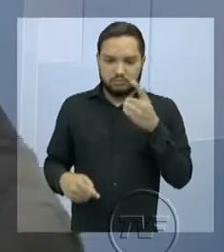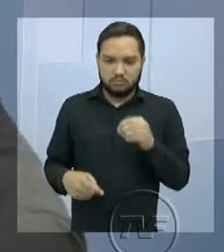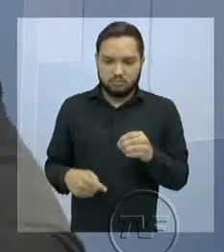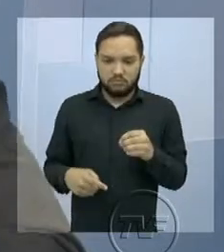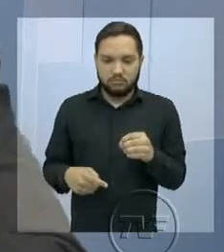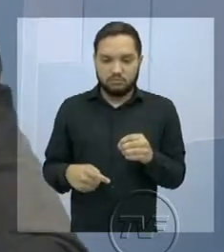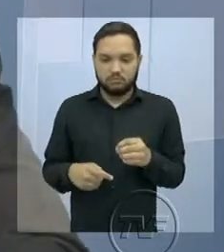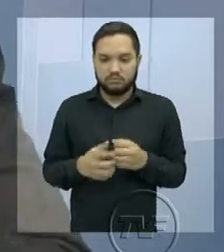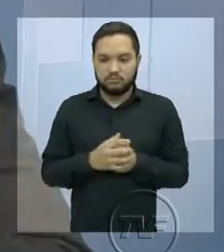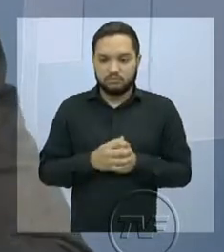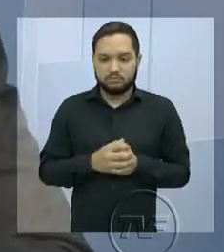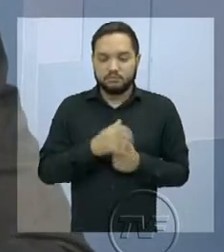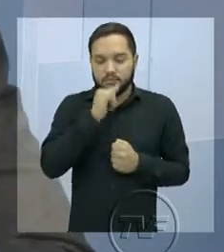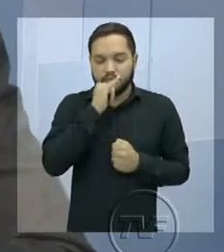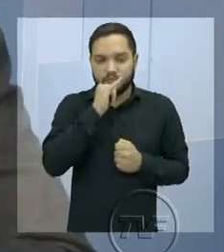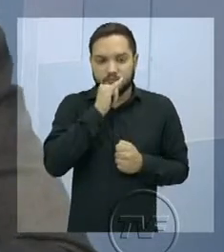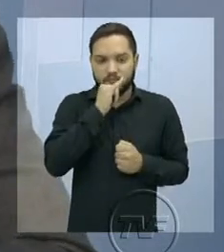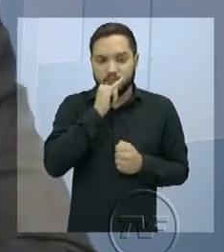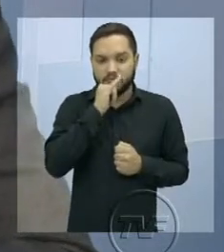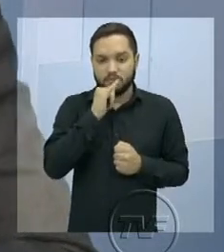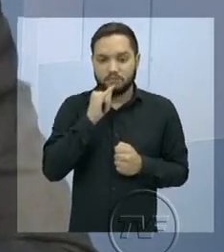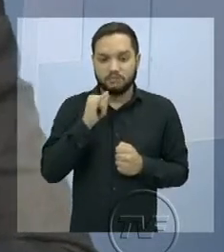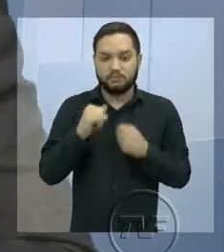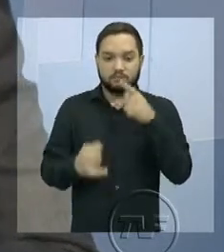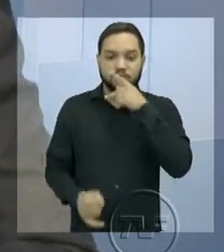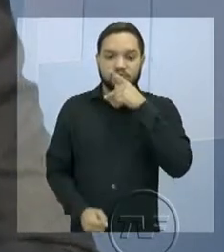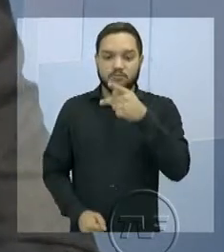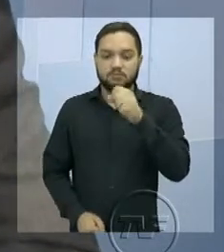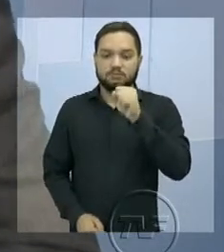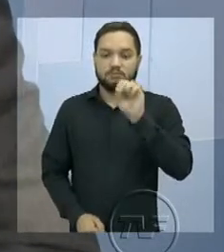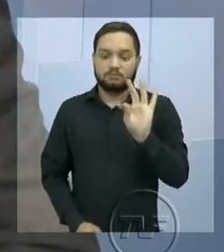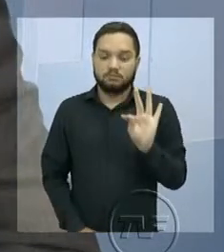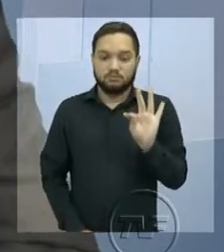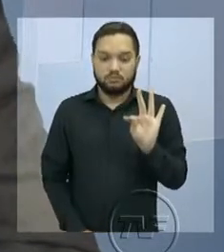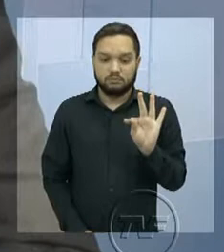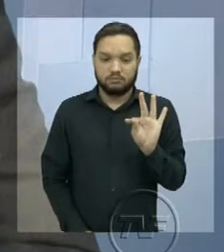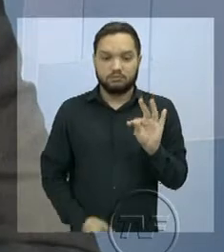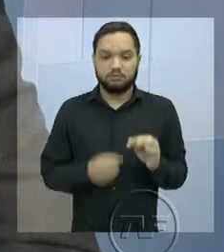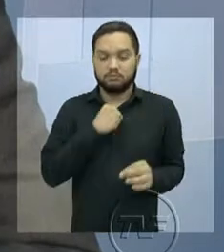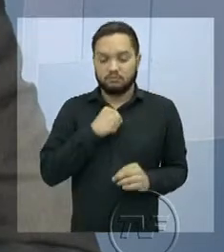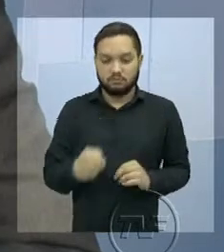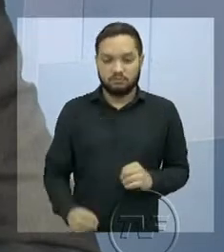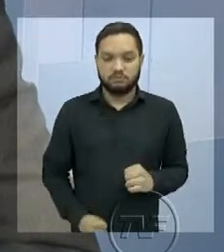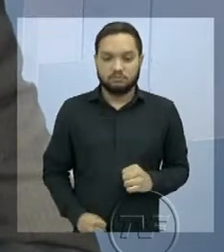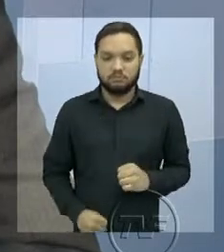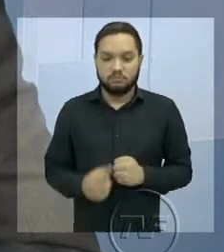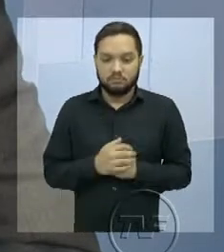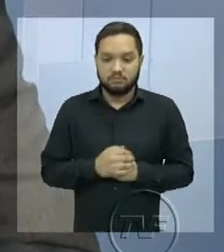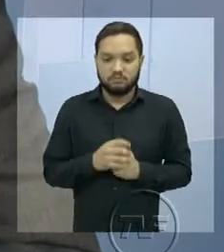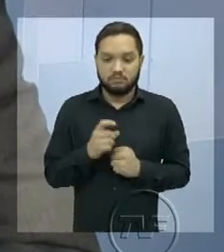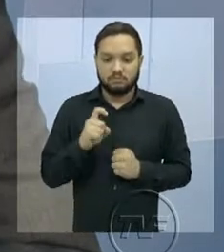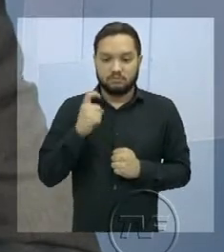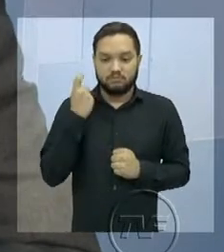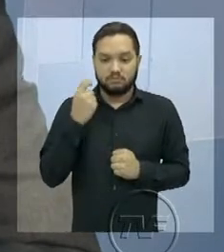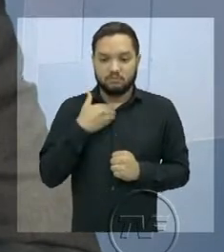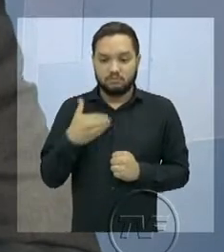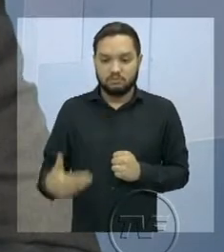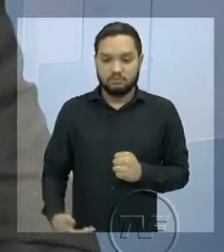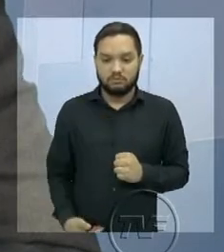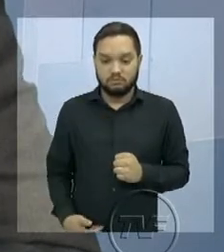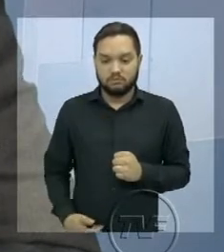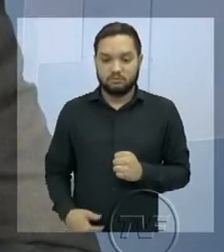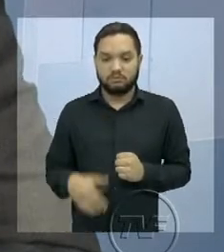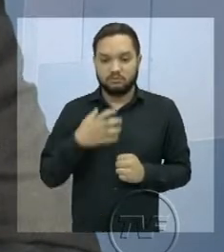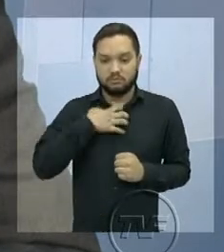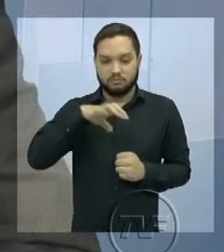a opinião pública. Um exemplo simples e objetivo. O PSD, no Senado, o ex-vice-governador e atual senador